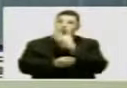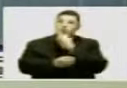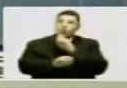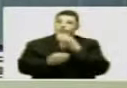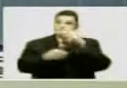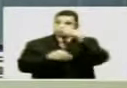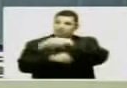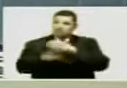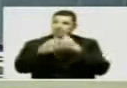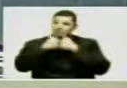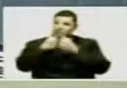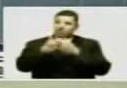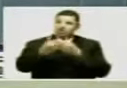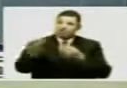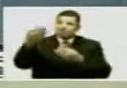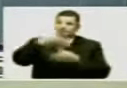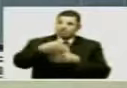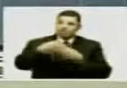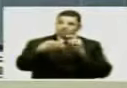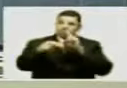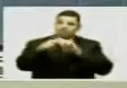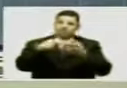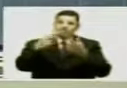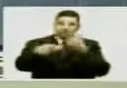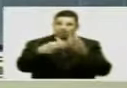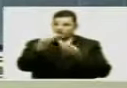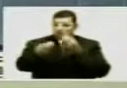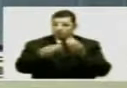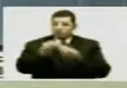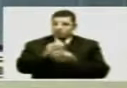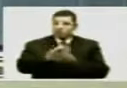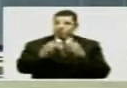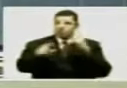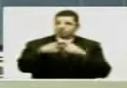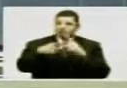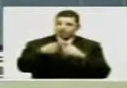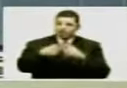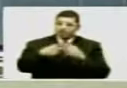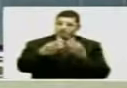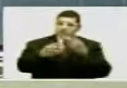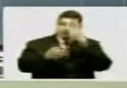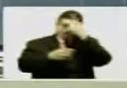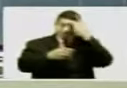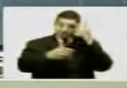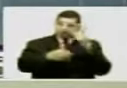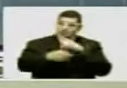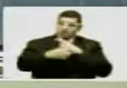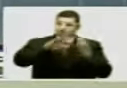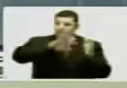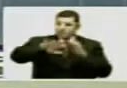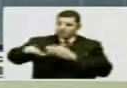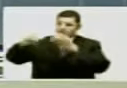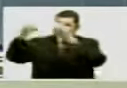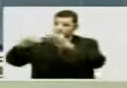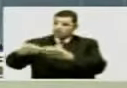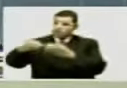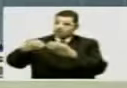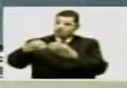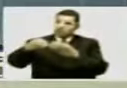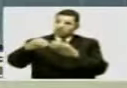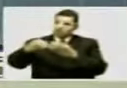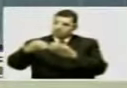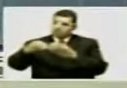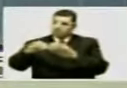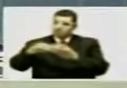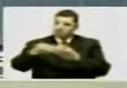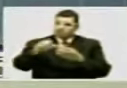descer do ônibus e entrar no Monotrilho, deputado Zé Ricardo. Porque é óbvio que as pessoas terão que sair dos bairros